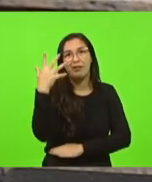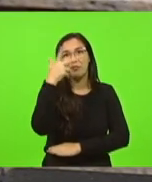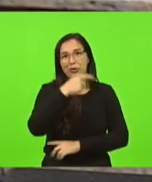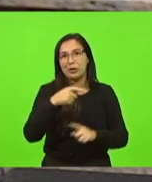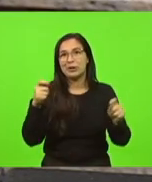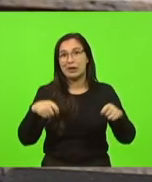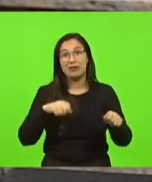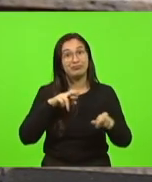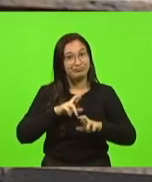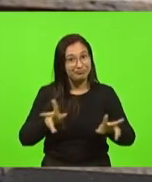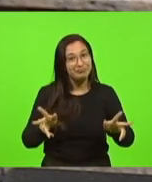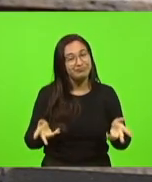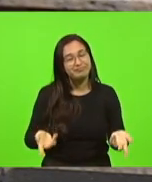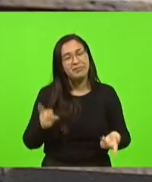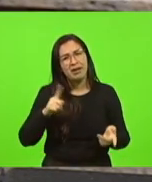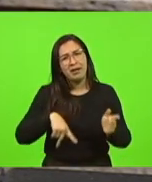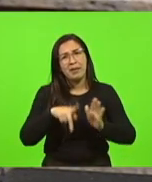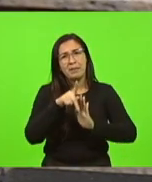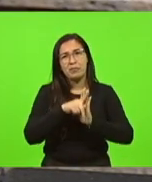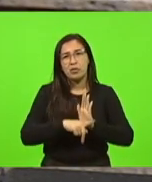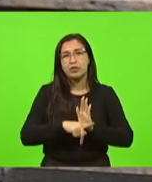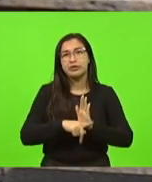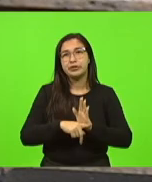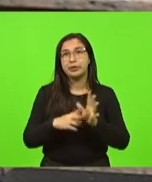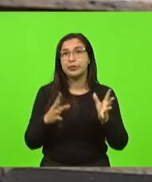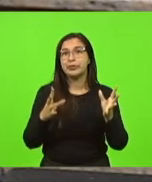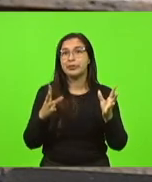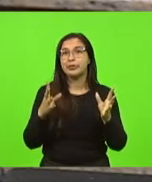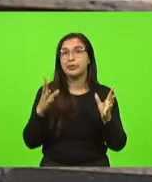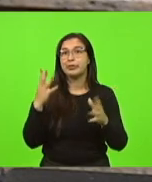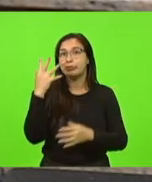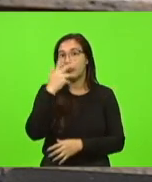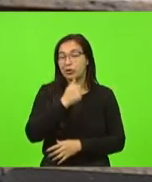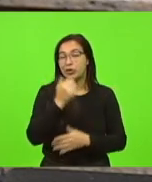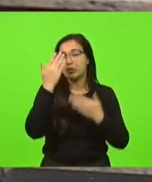É um projeto arrojado.